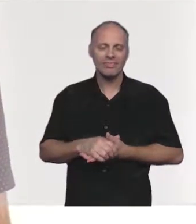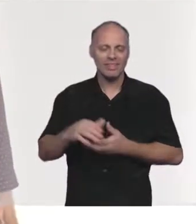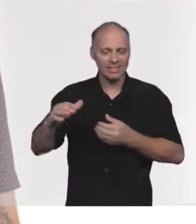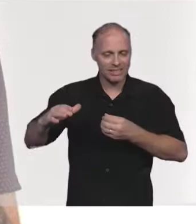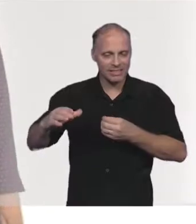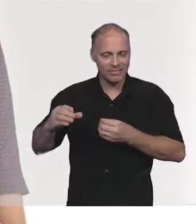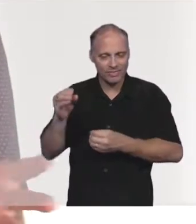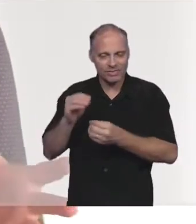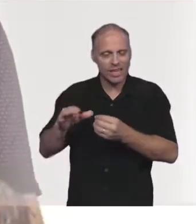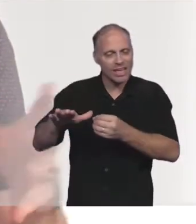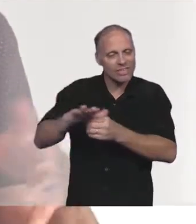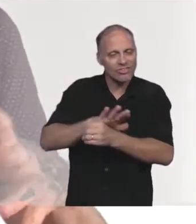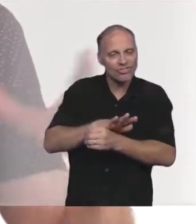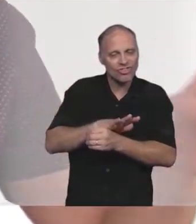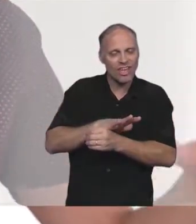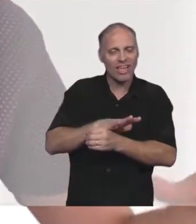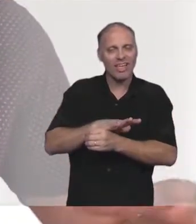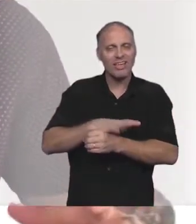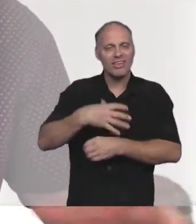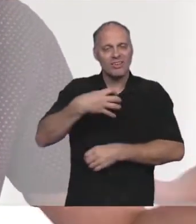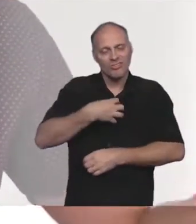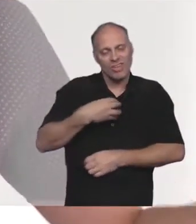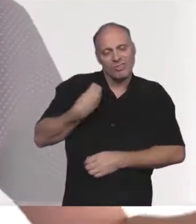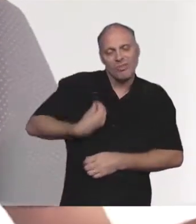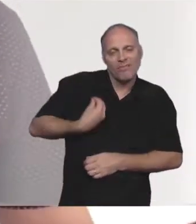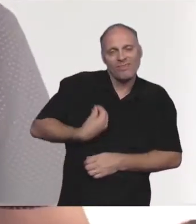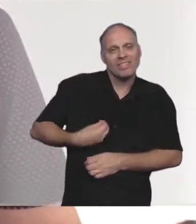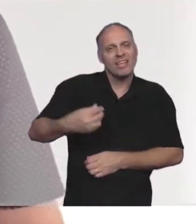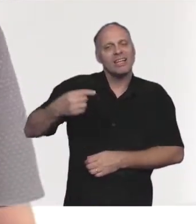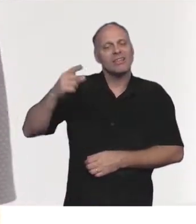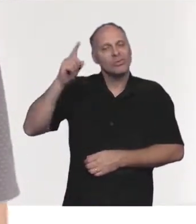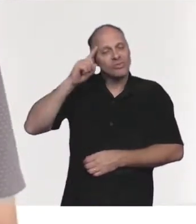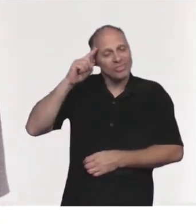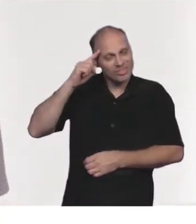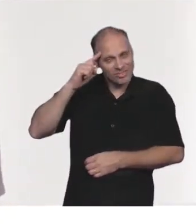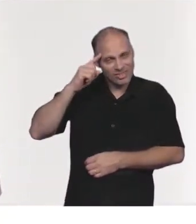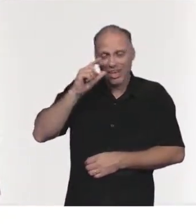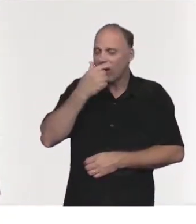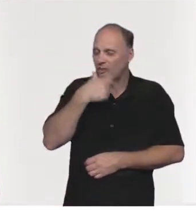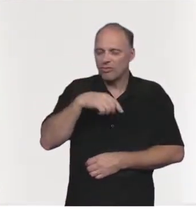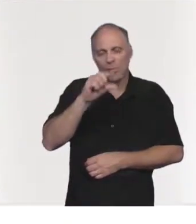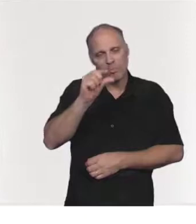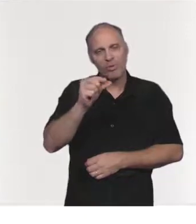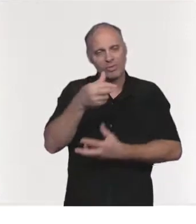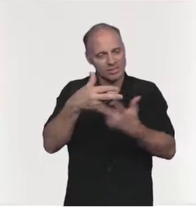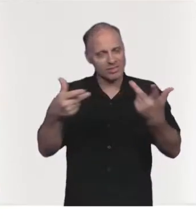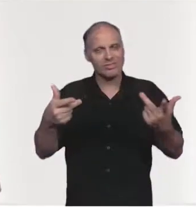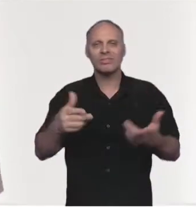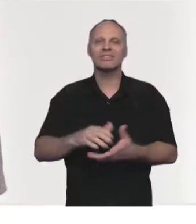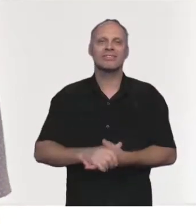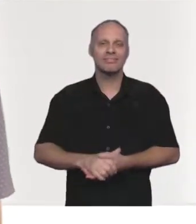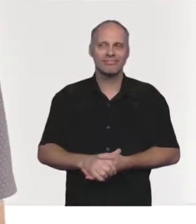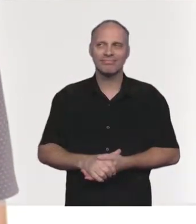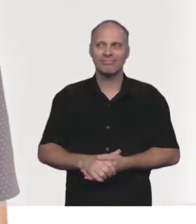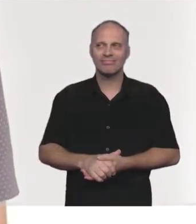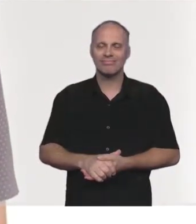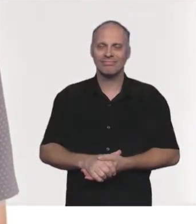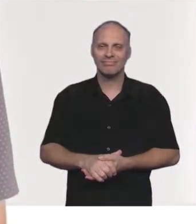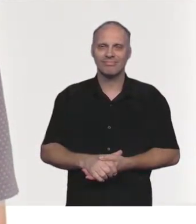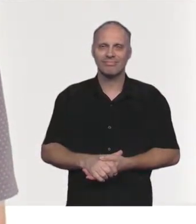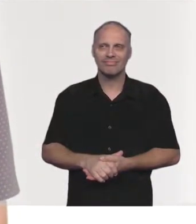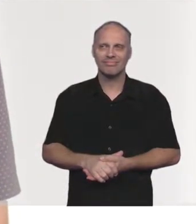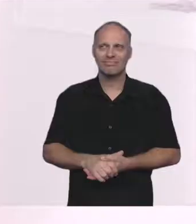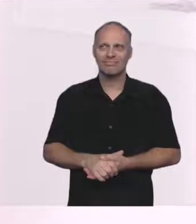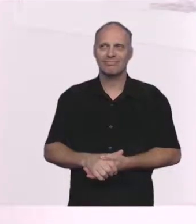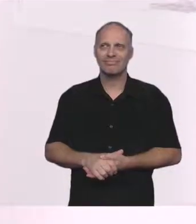um preenchimento para esse éter dos dias. Eu acho que é um pouco por aí. Eu acho que ela nos conectaria muito mais do que qualquer